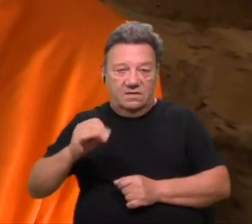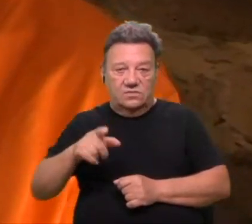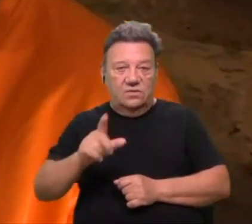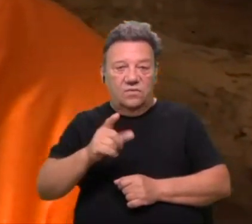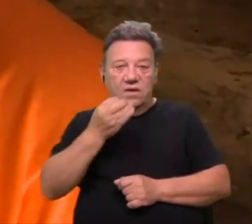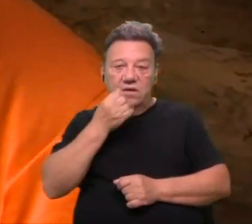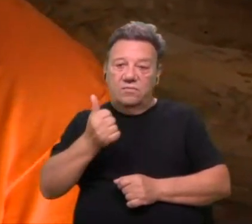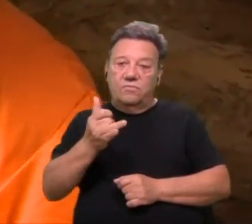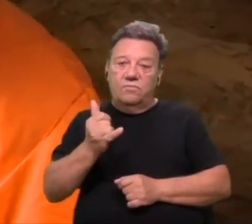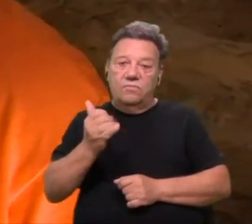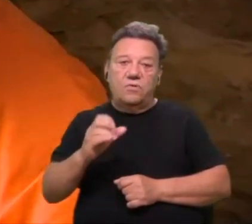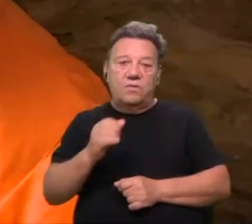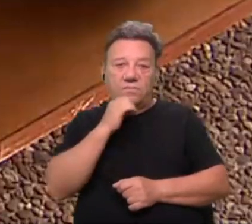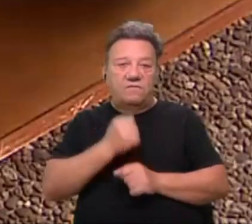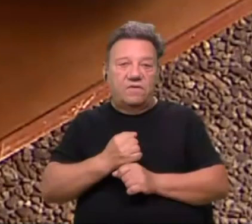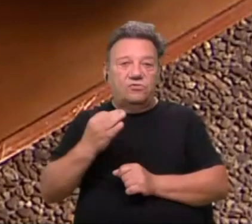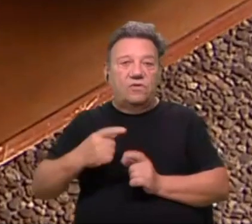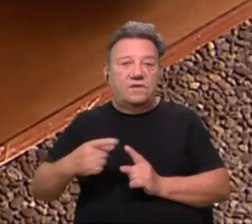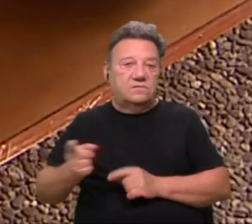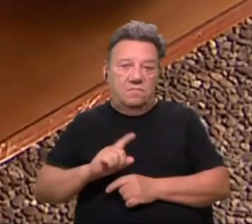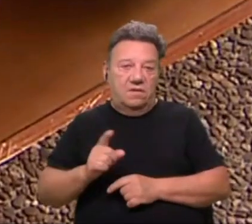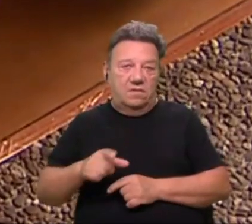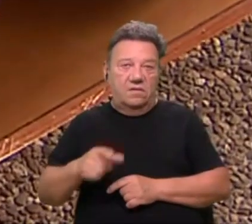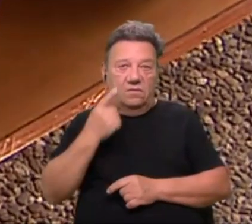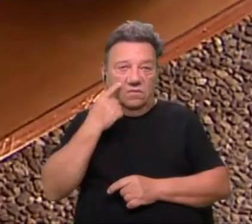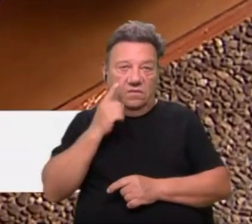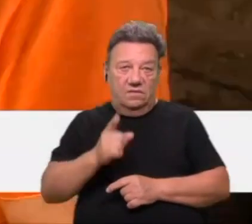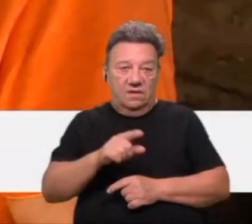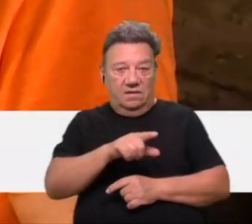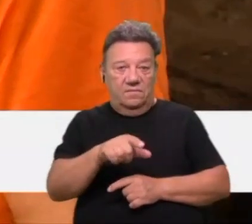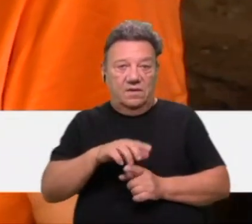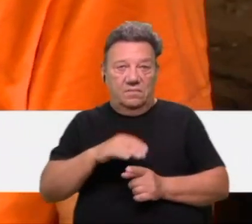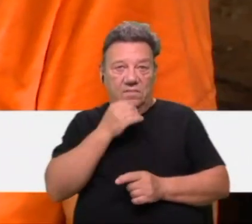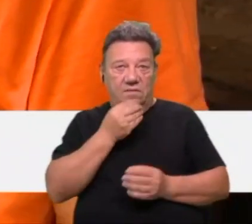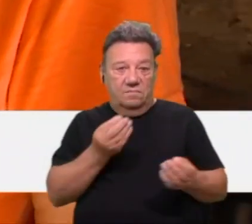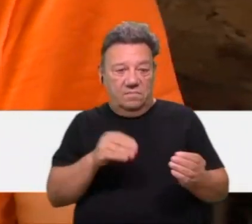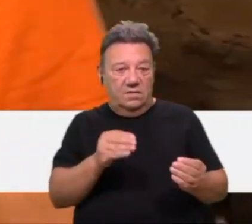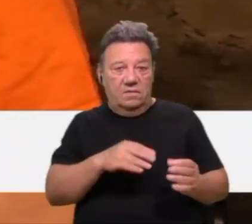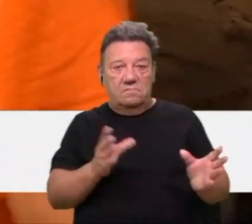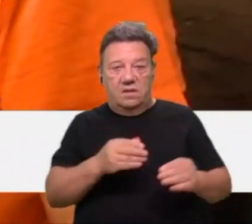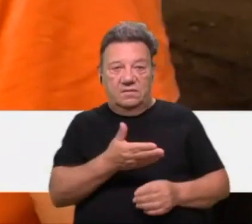que se fizesse todas as semanas Olha o que está ali para botar